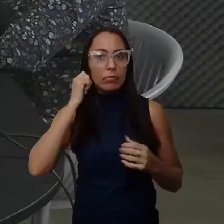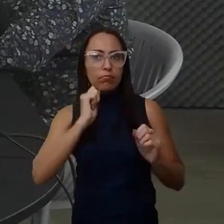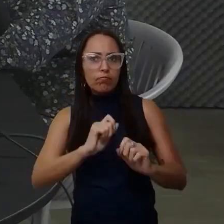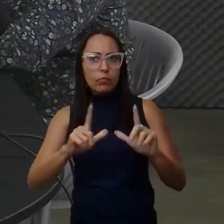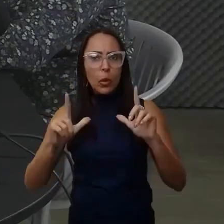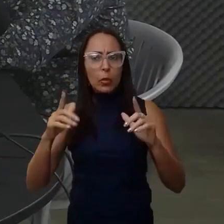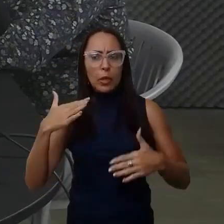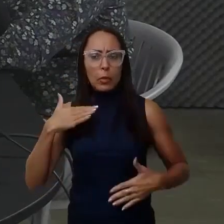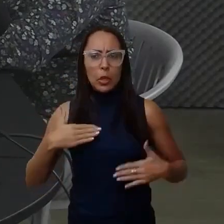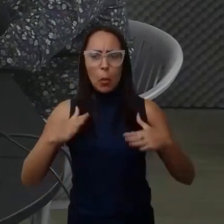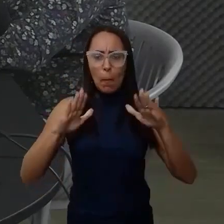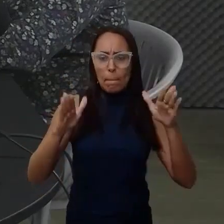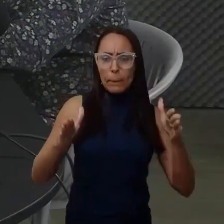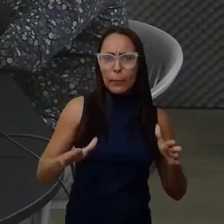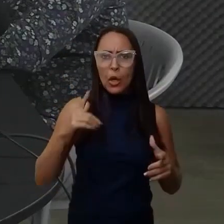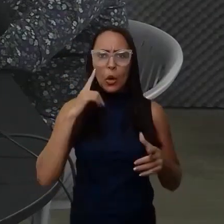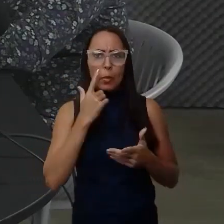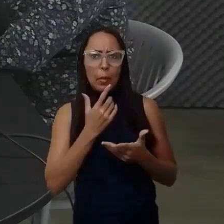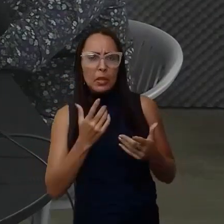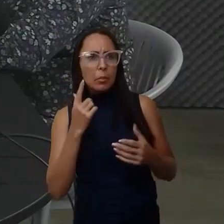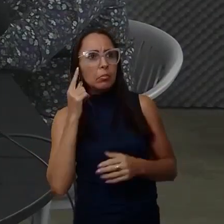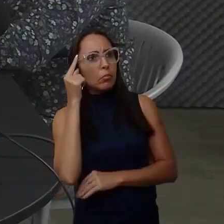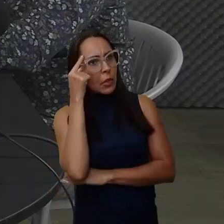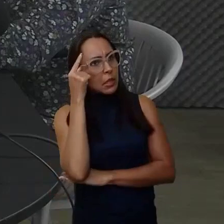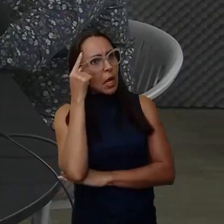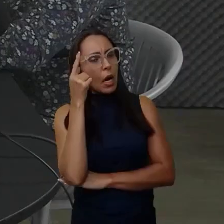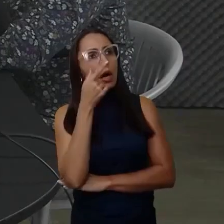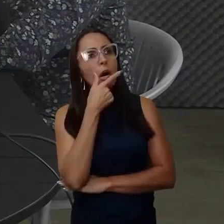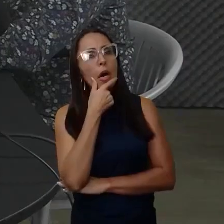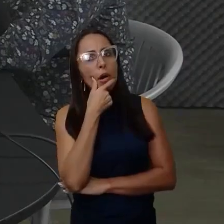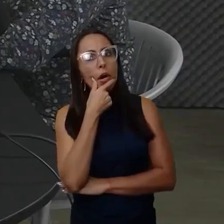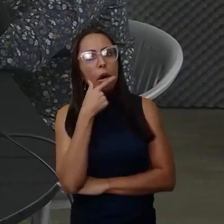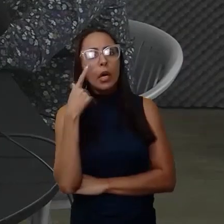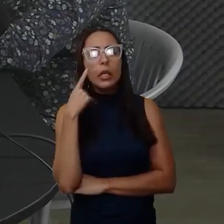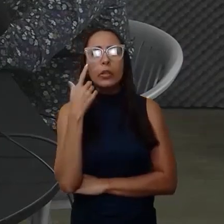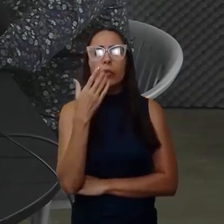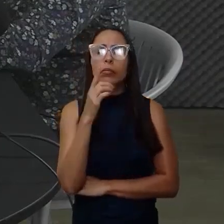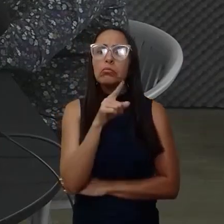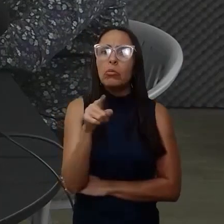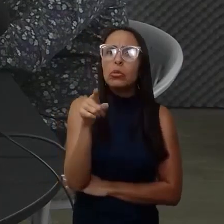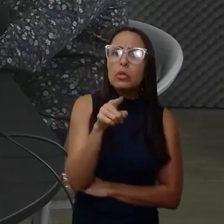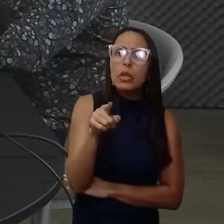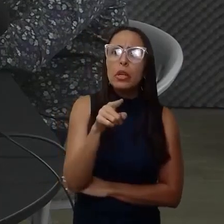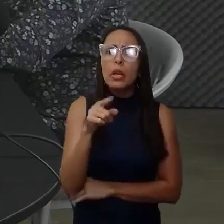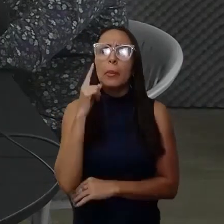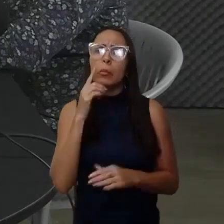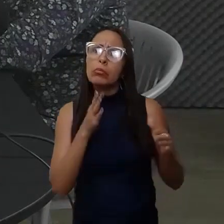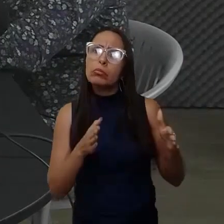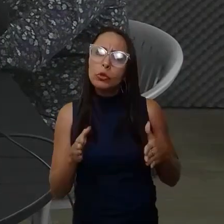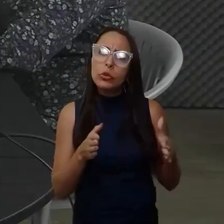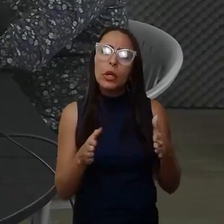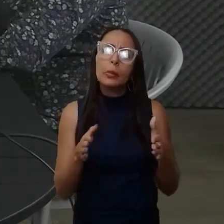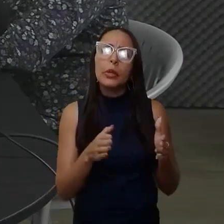Aí você começa a fazer um monte de questionamento, né, que vão conduzindo você para uns caminhos que